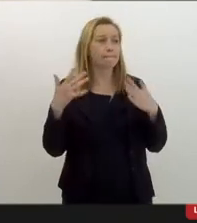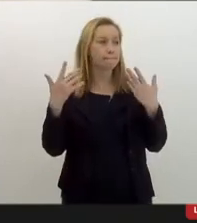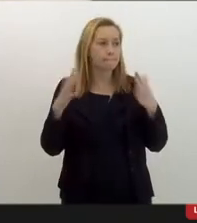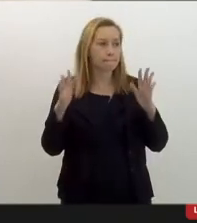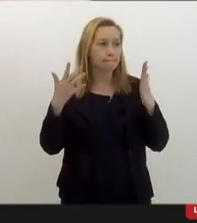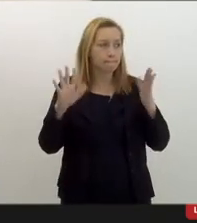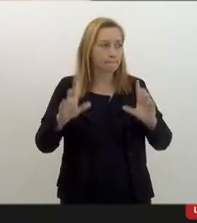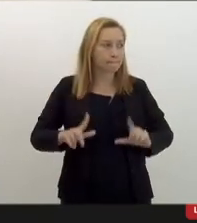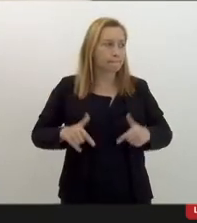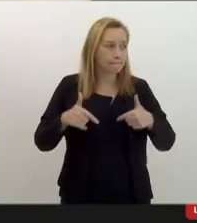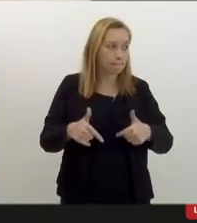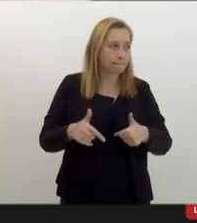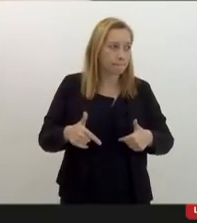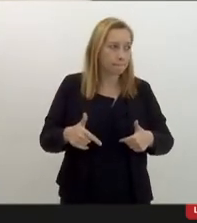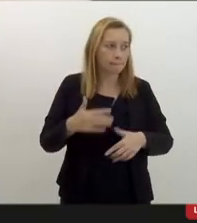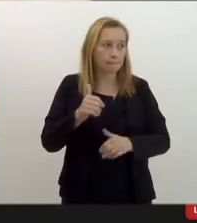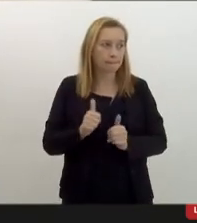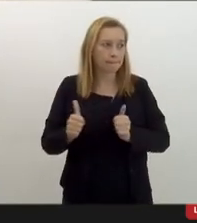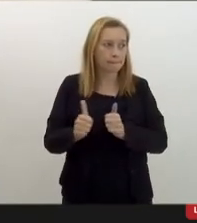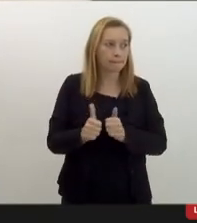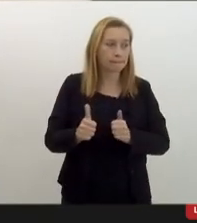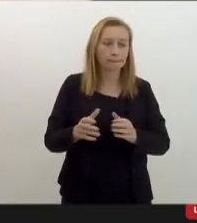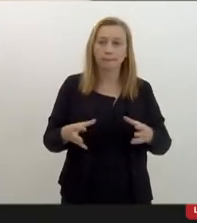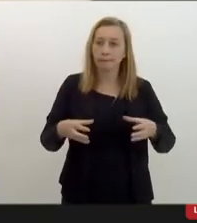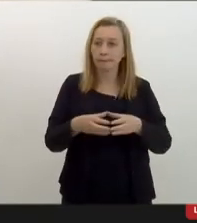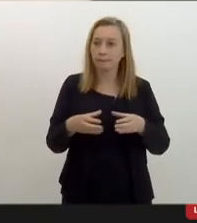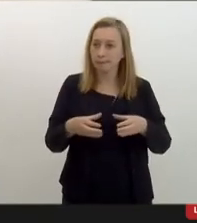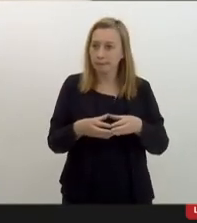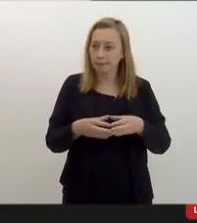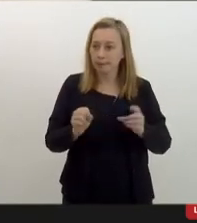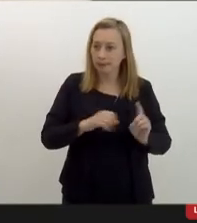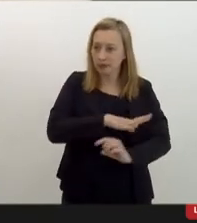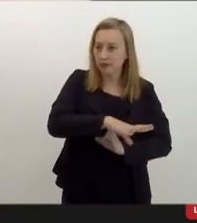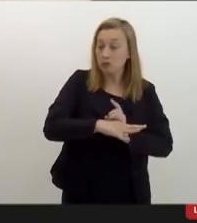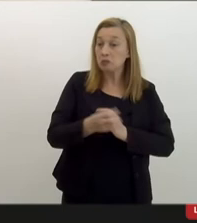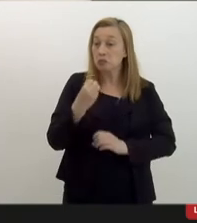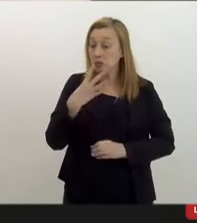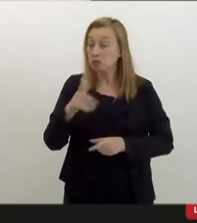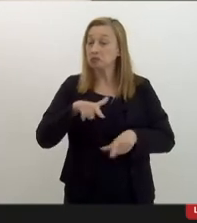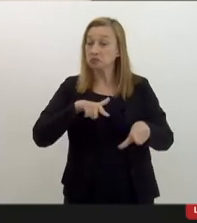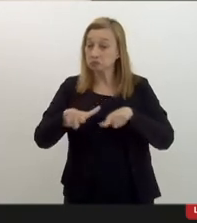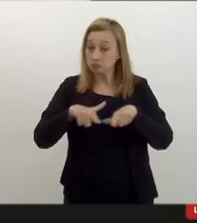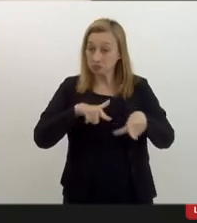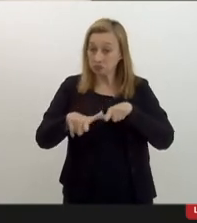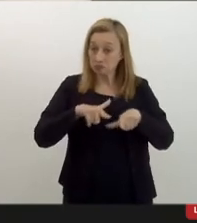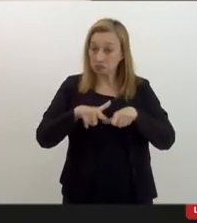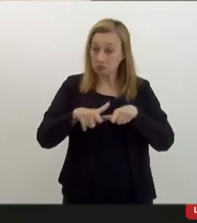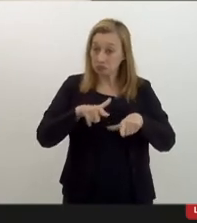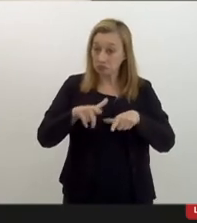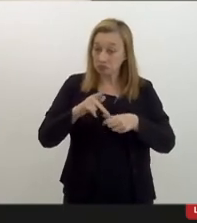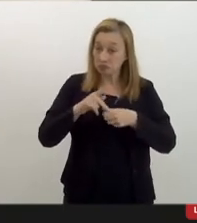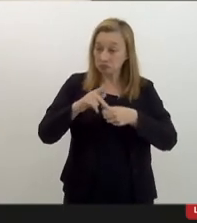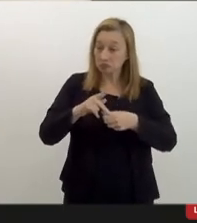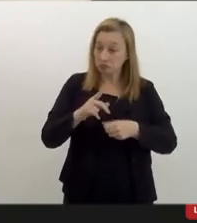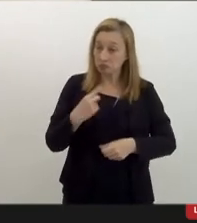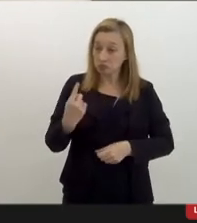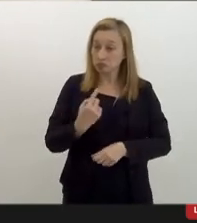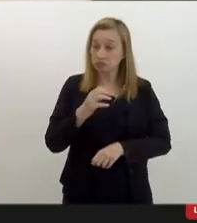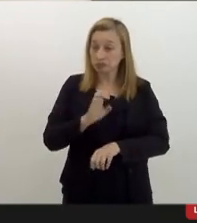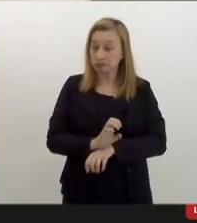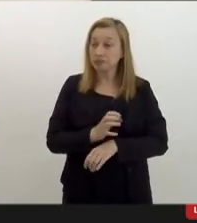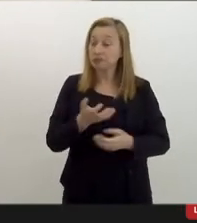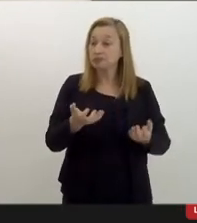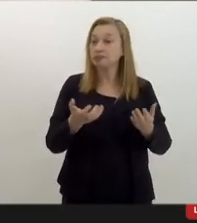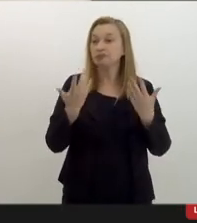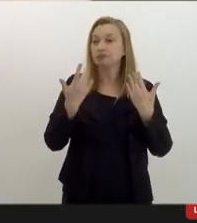à frente dessa comissão especial pressão um belo trabalho a população de uma atestado